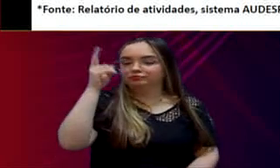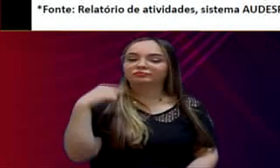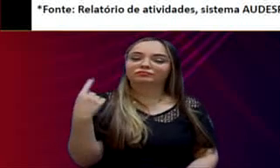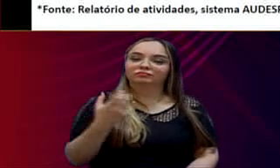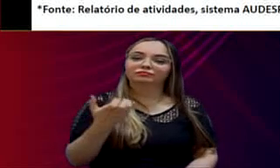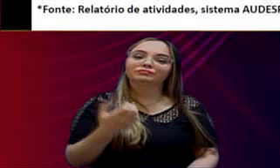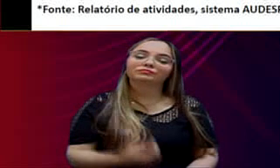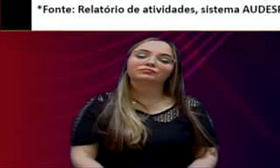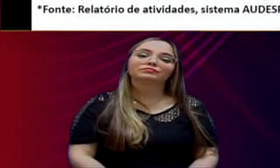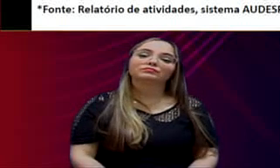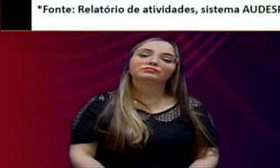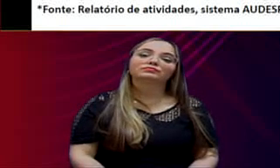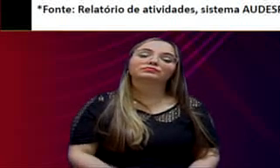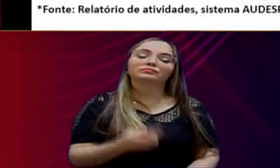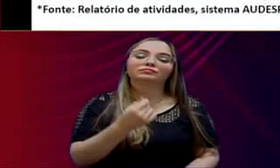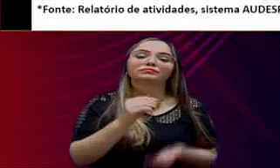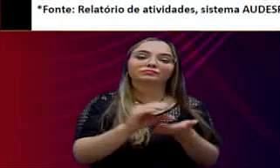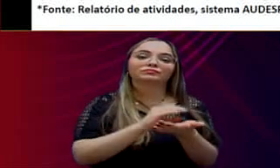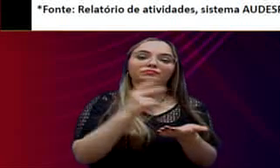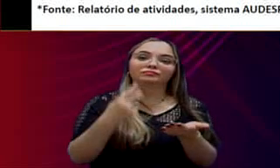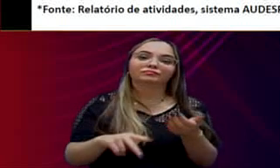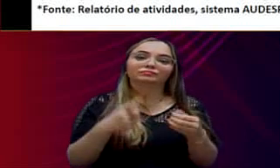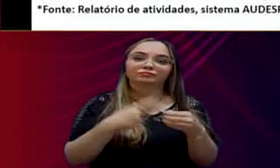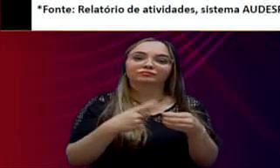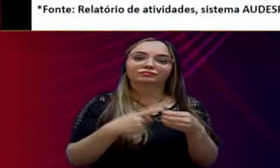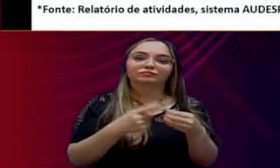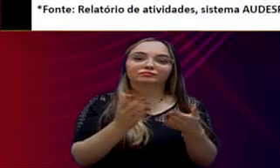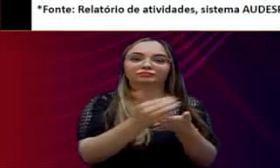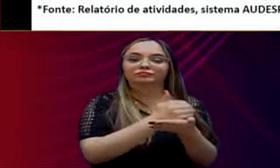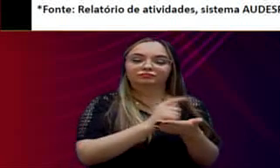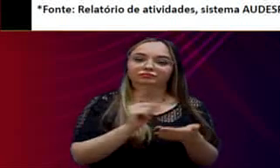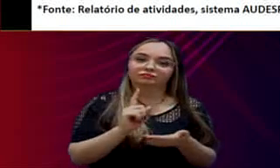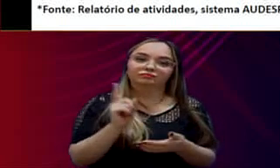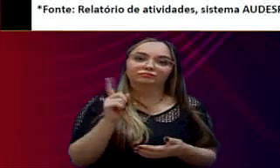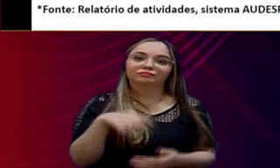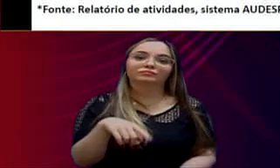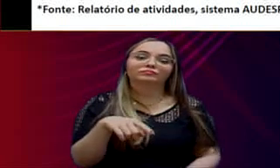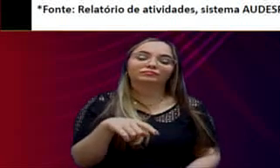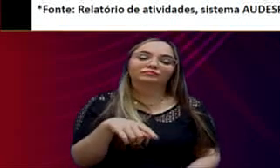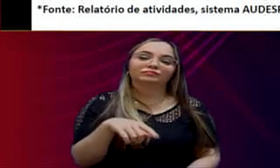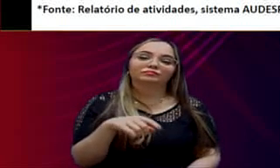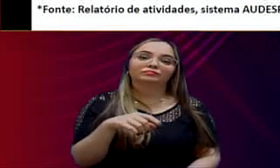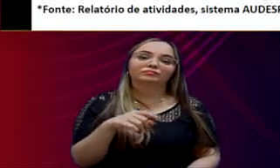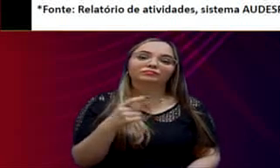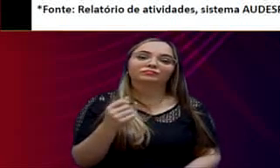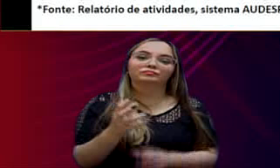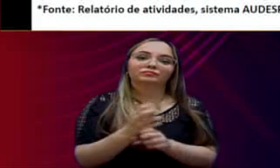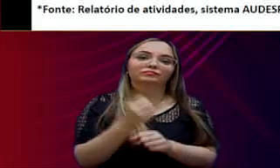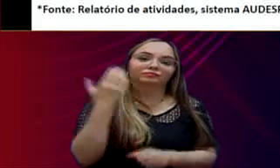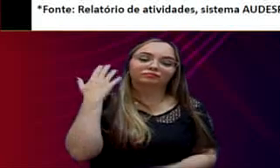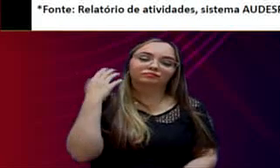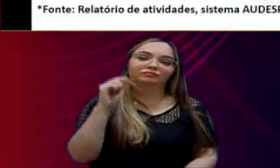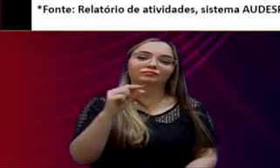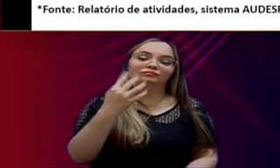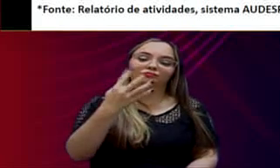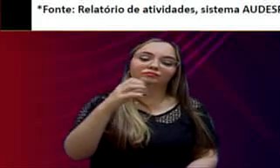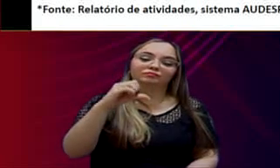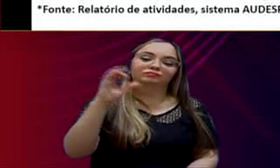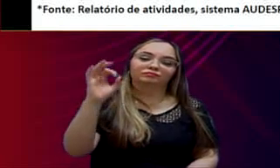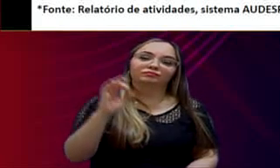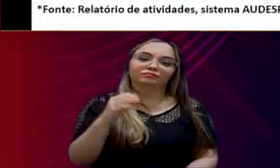a receitas municipais não oriundas de repasse percentual também índice recente Quarenta e nove porcento